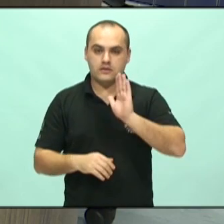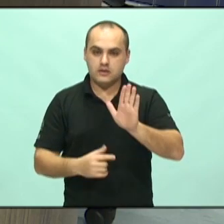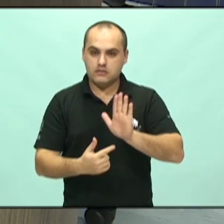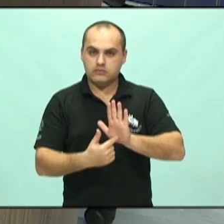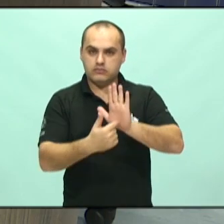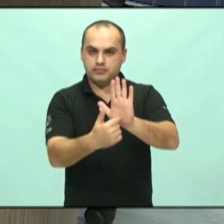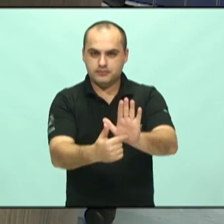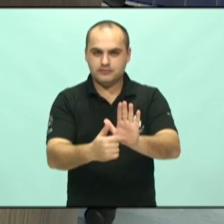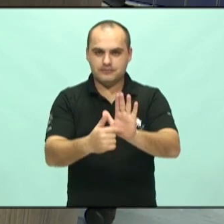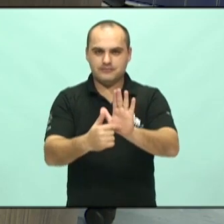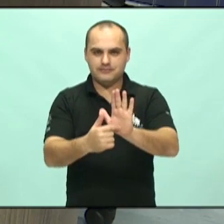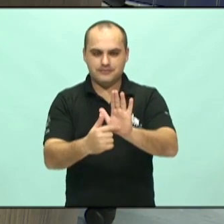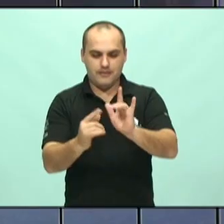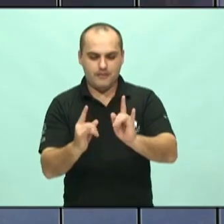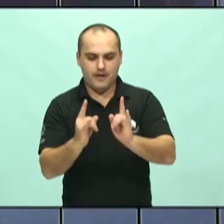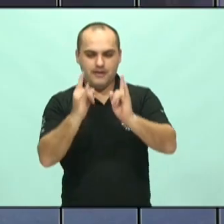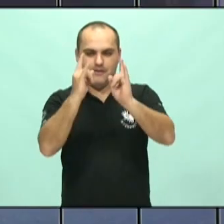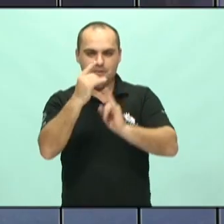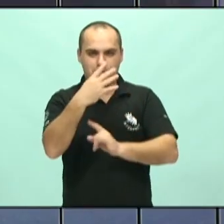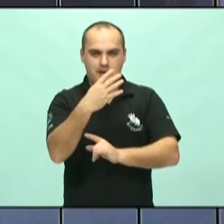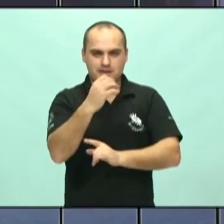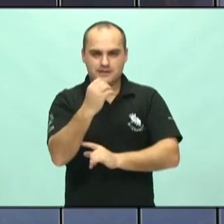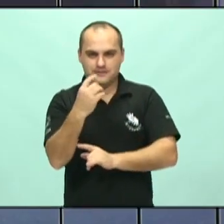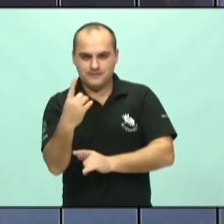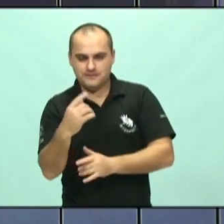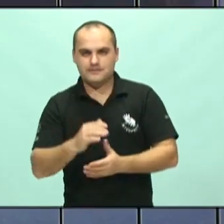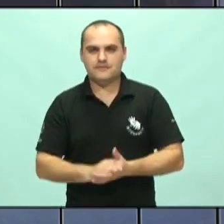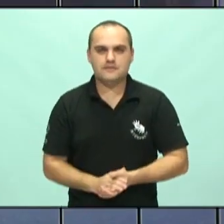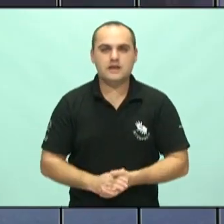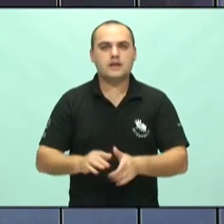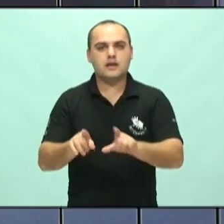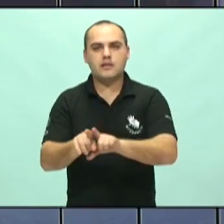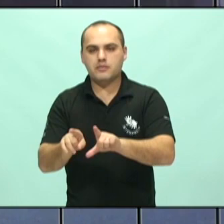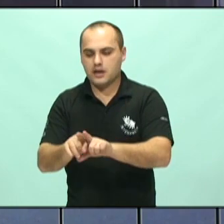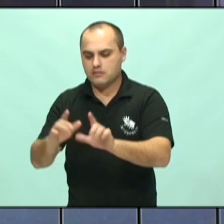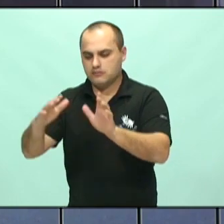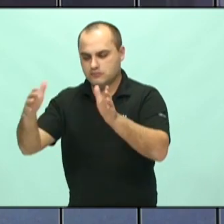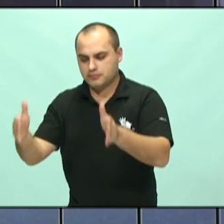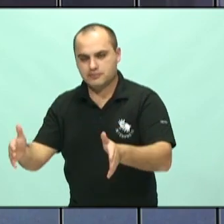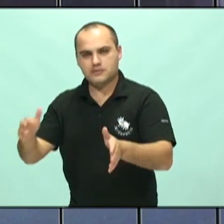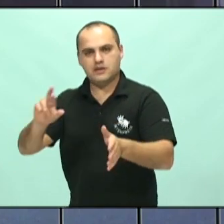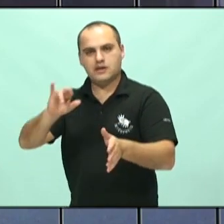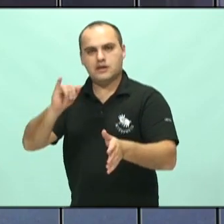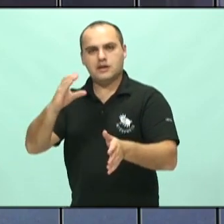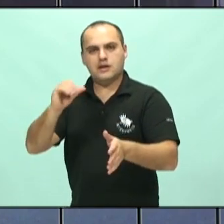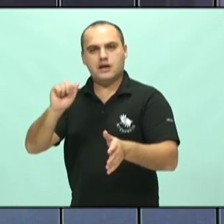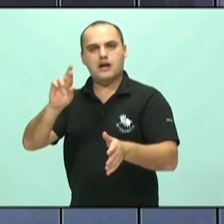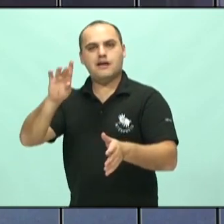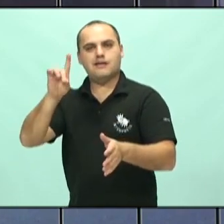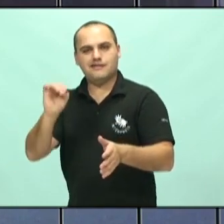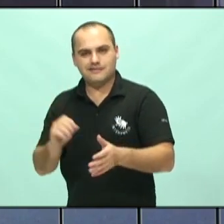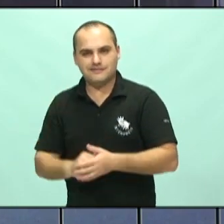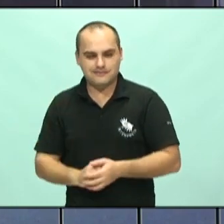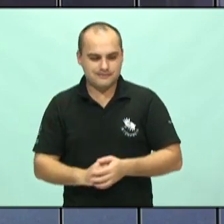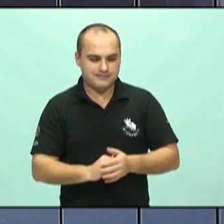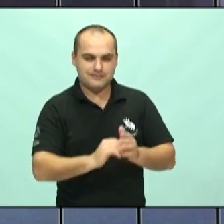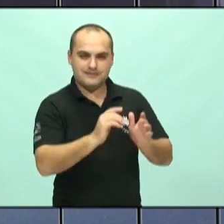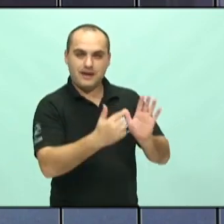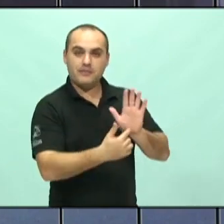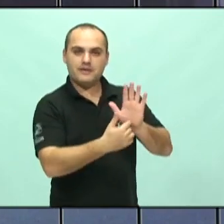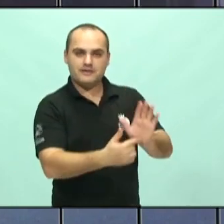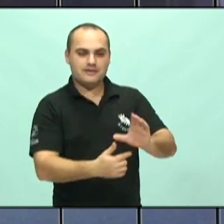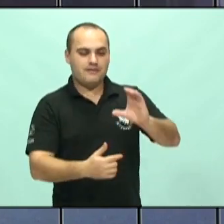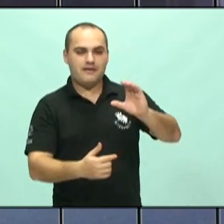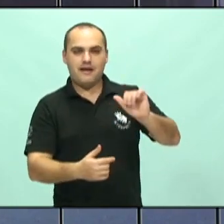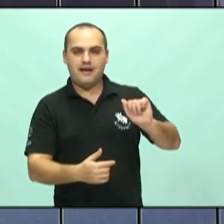Apartamento 401, a estreia do Banquete de Ricardo, a estreia do espetáculo Casa. Eu peguei bem o comecinho